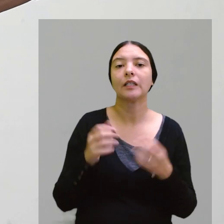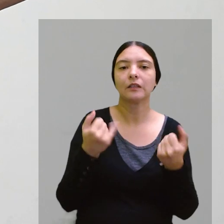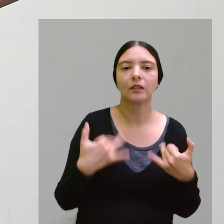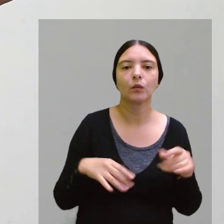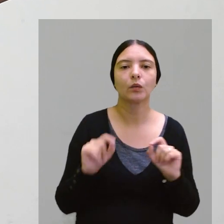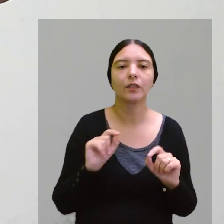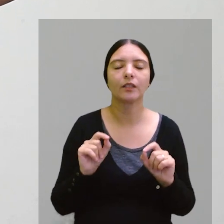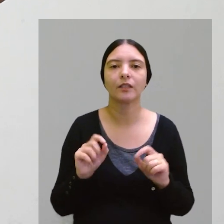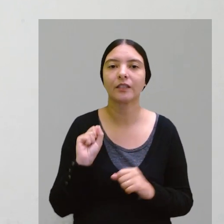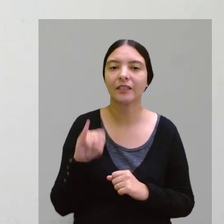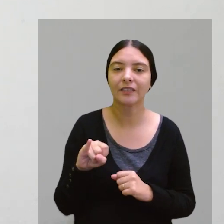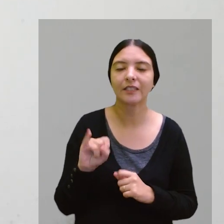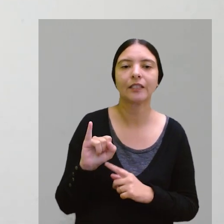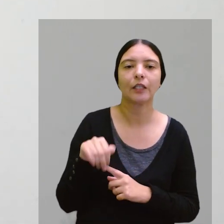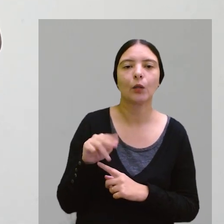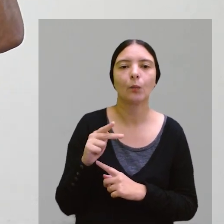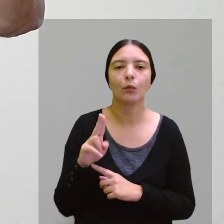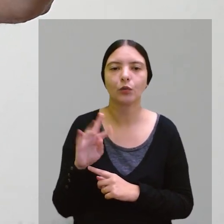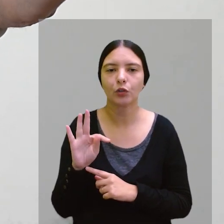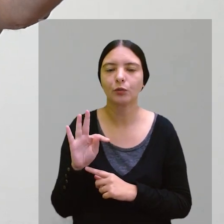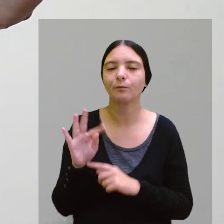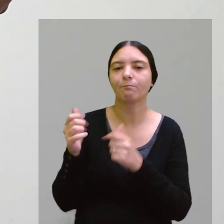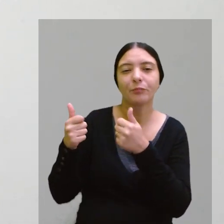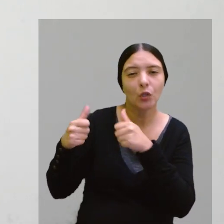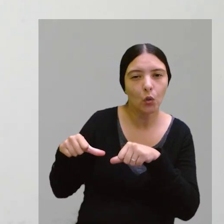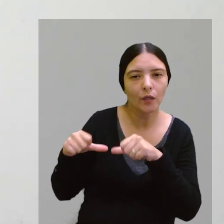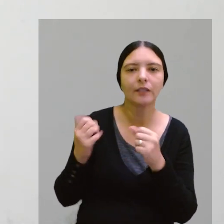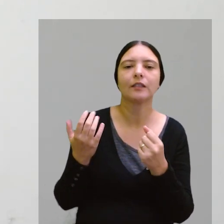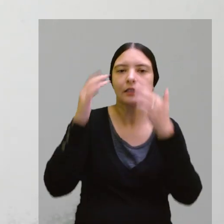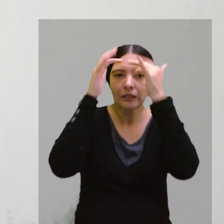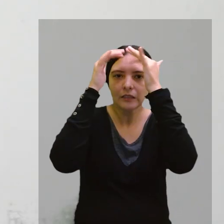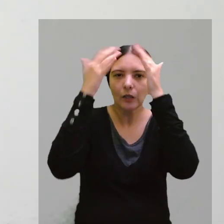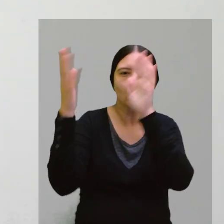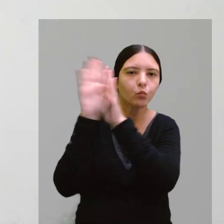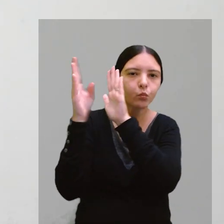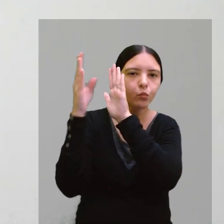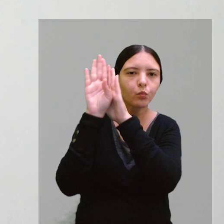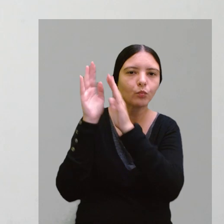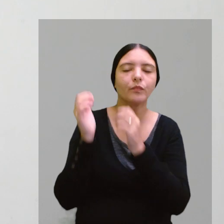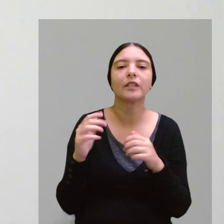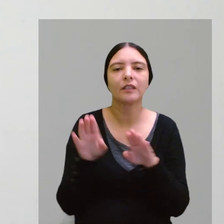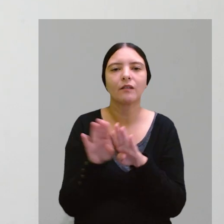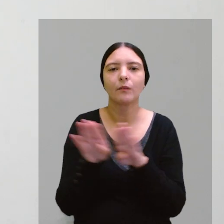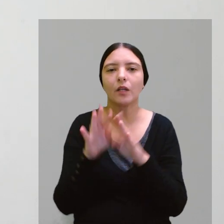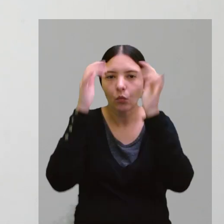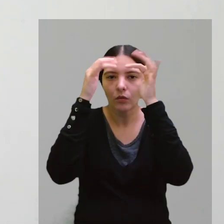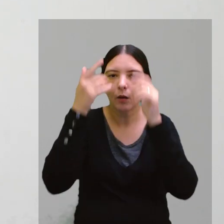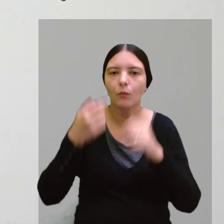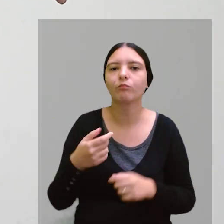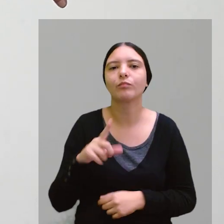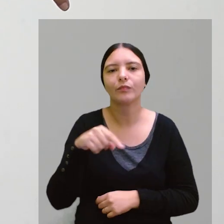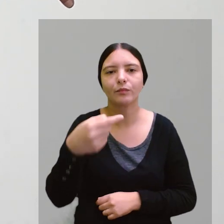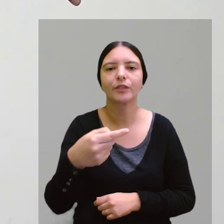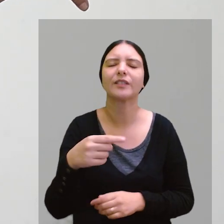seguinte, quanto pior o input, quer dizer, as informações que chegam ao cérebro, pior o que sai do cérebro. É